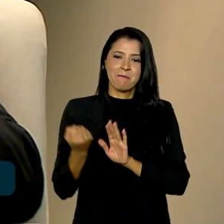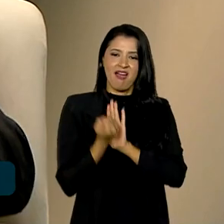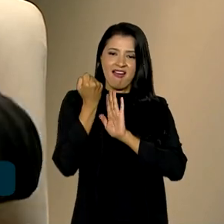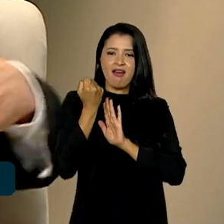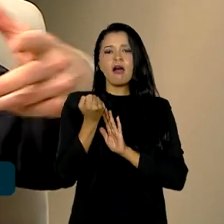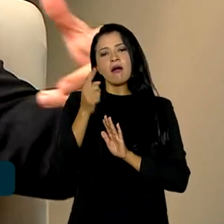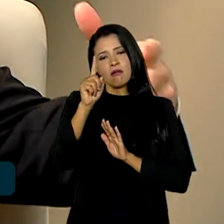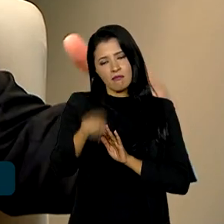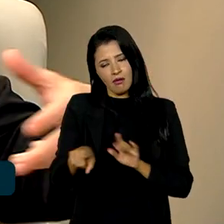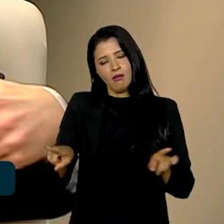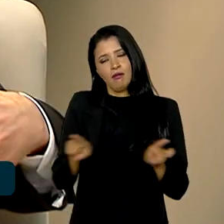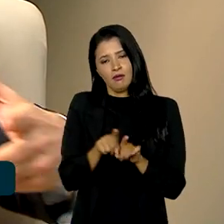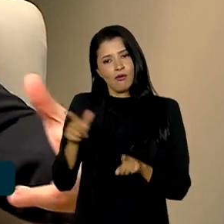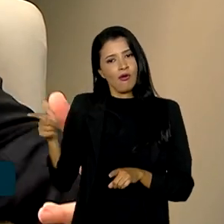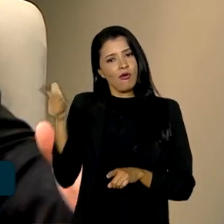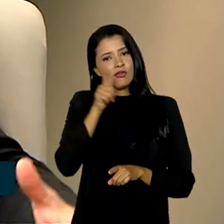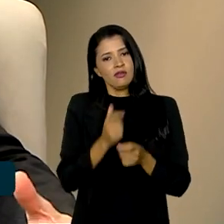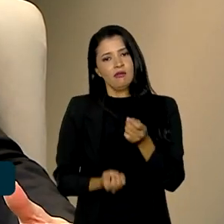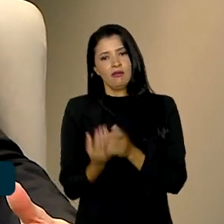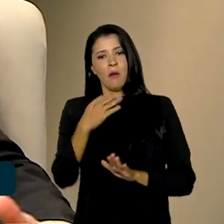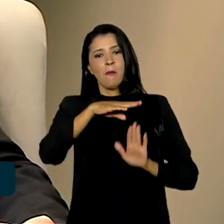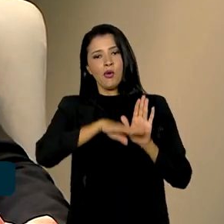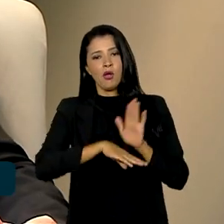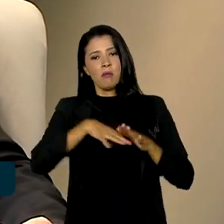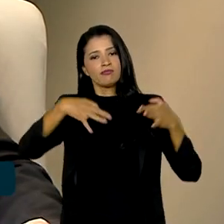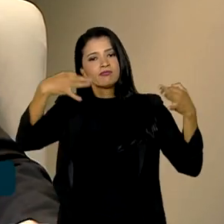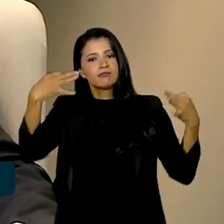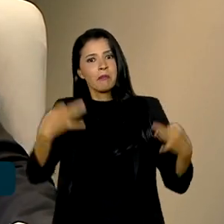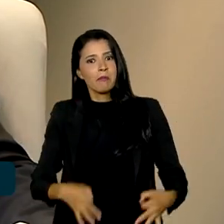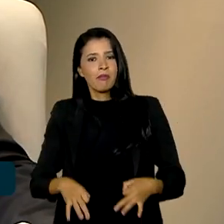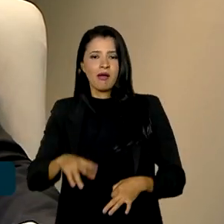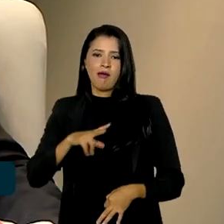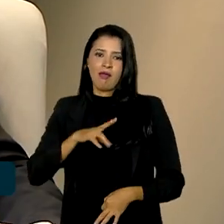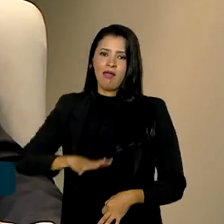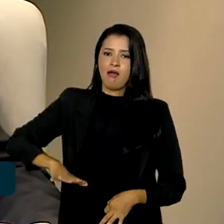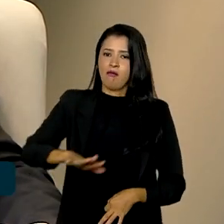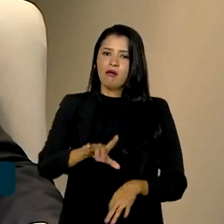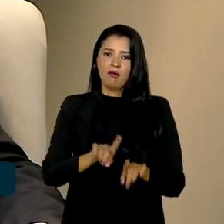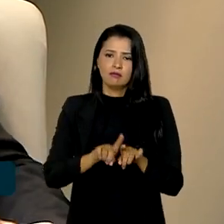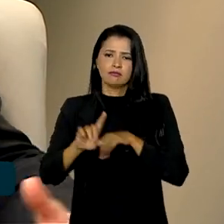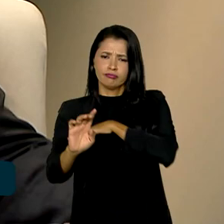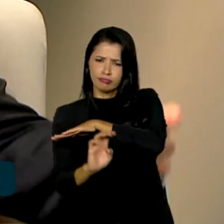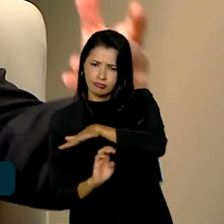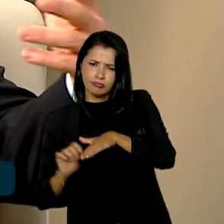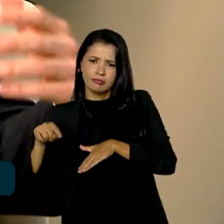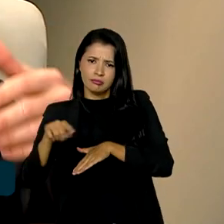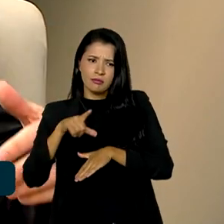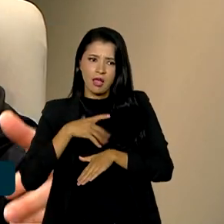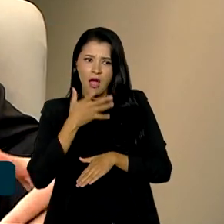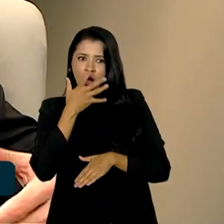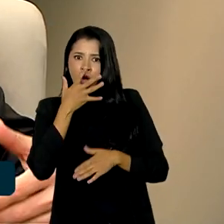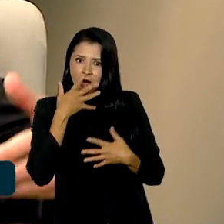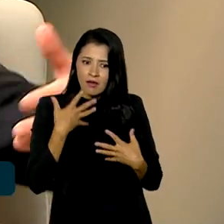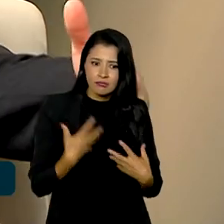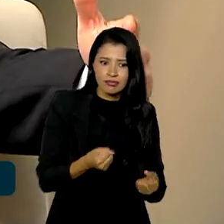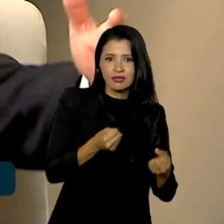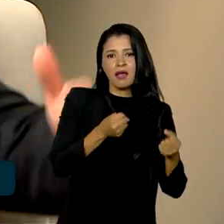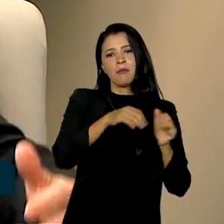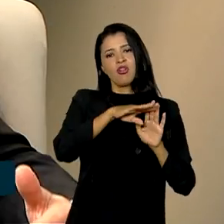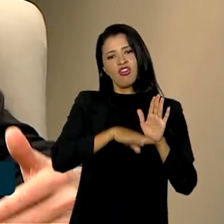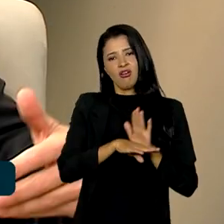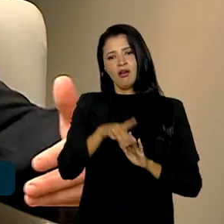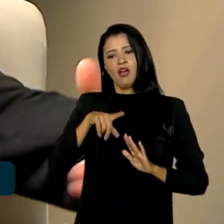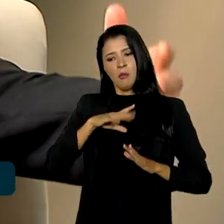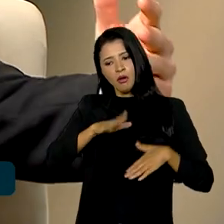gente consiga construir um programa de integridade privada mesmo, para que as empresas adiram a esse programa e possam entrar